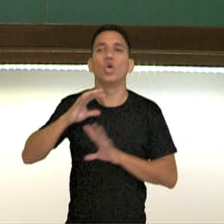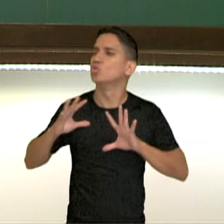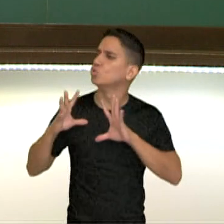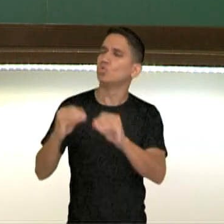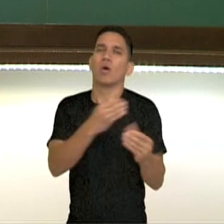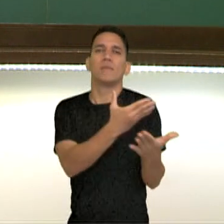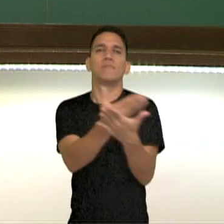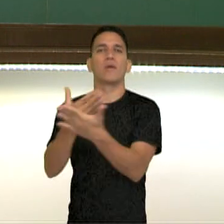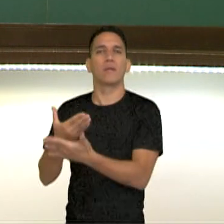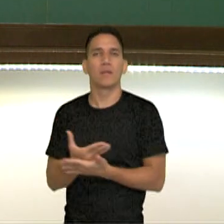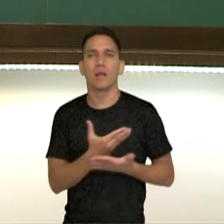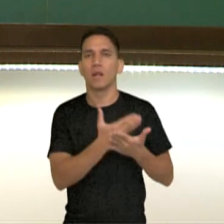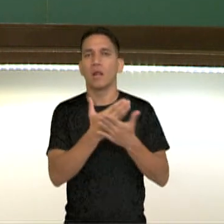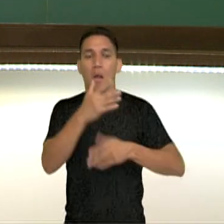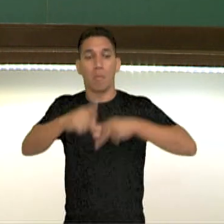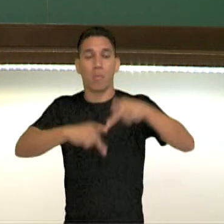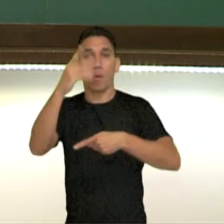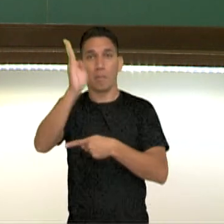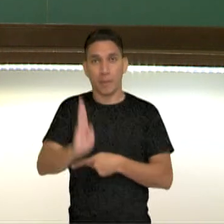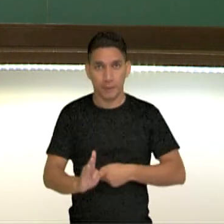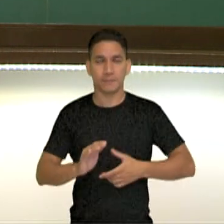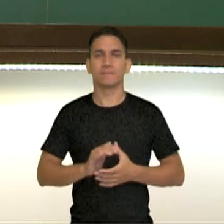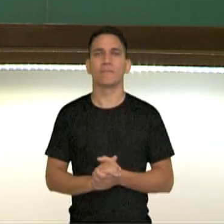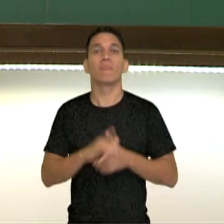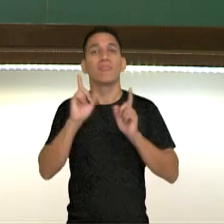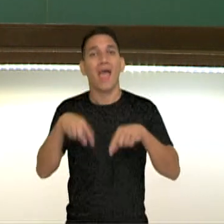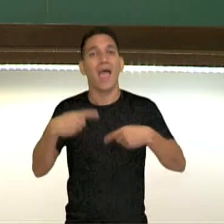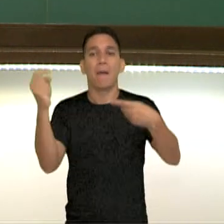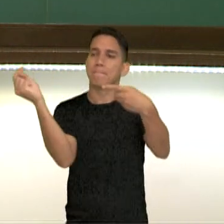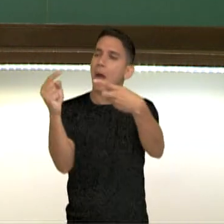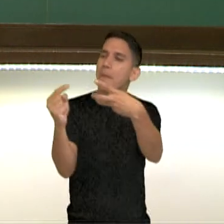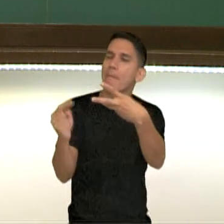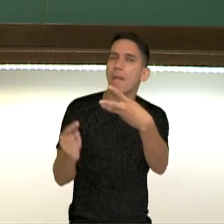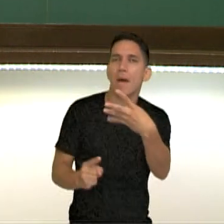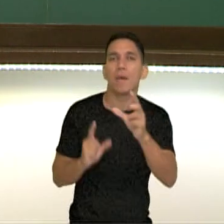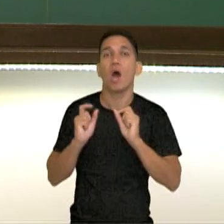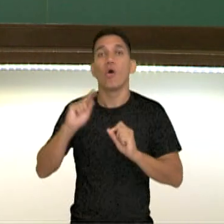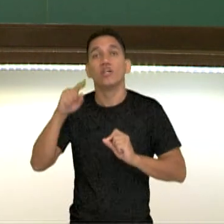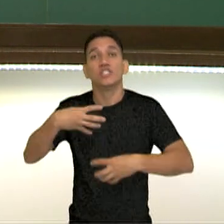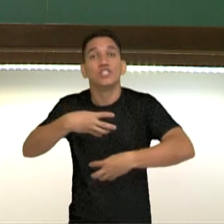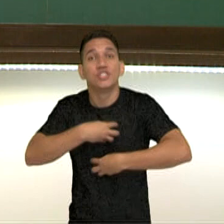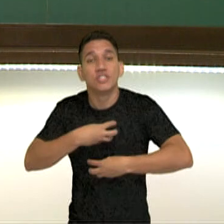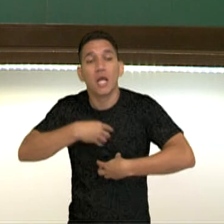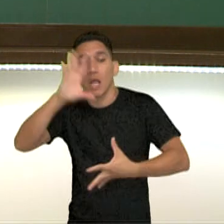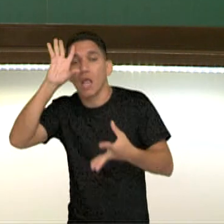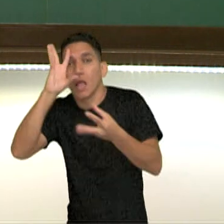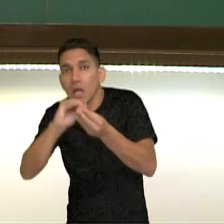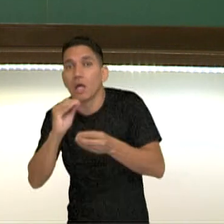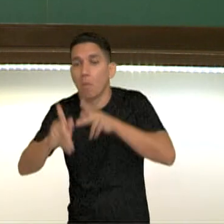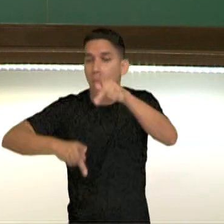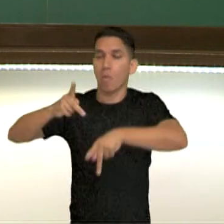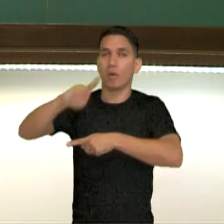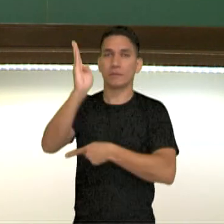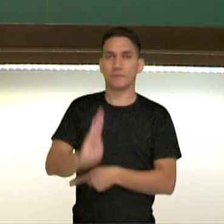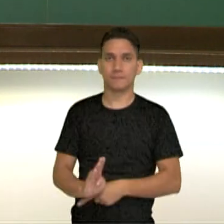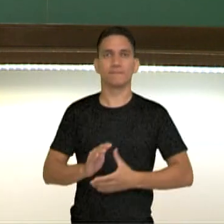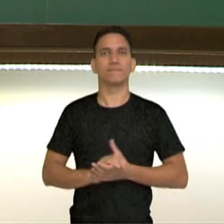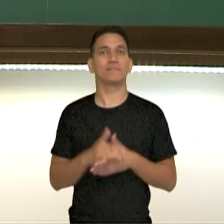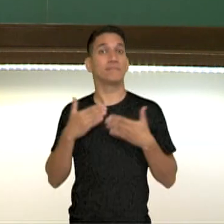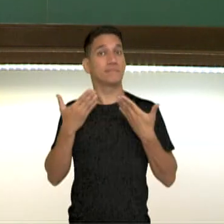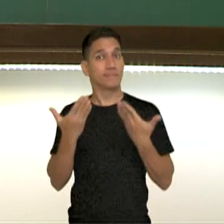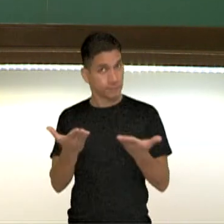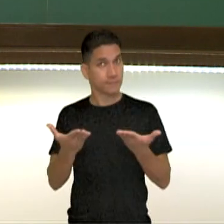os estudos sobre população brasileira. Então, são critérios, são formas de entendimento da população do Brasil. E aí,